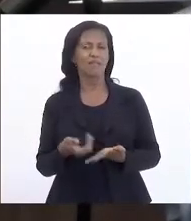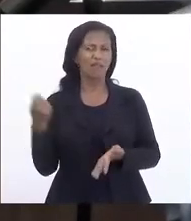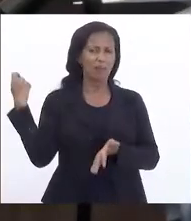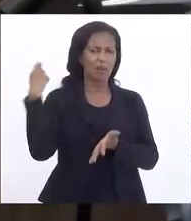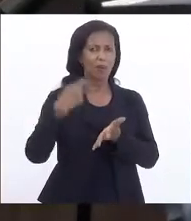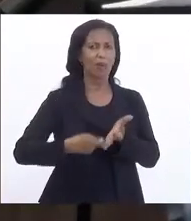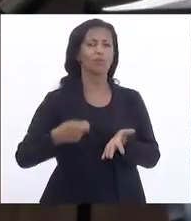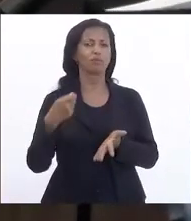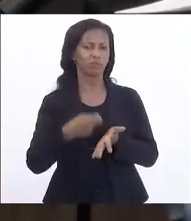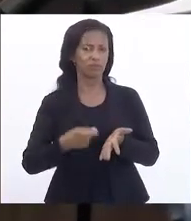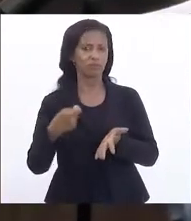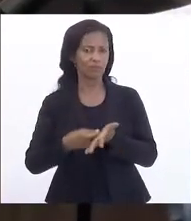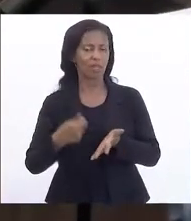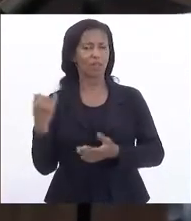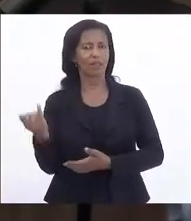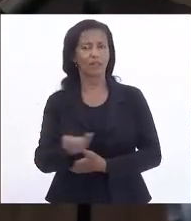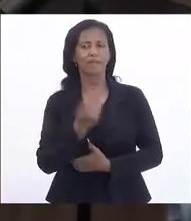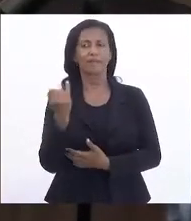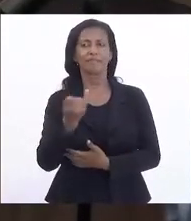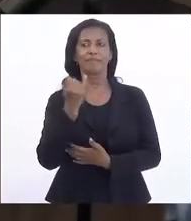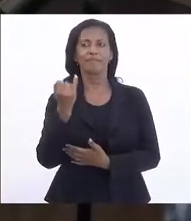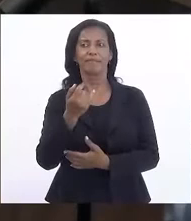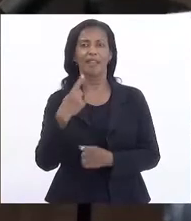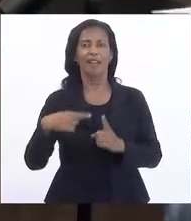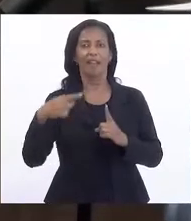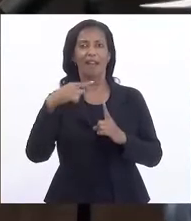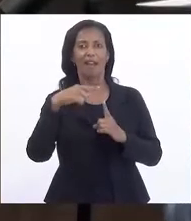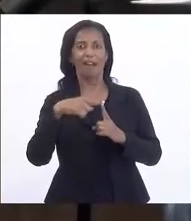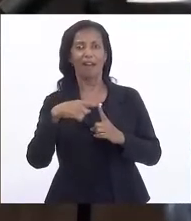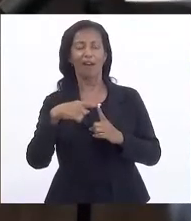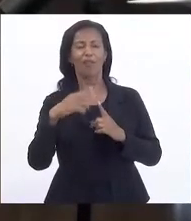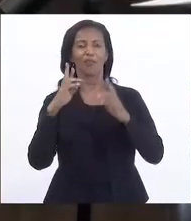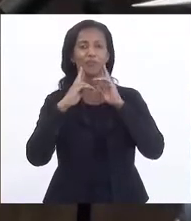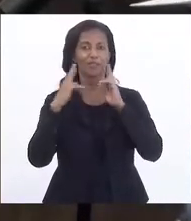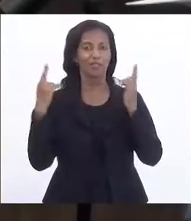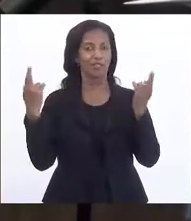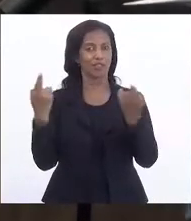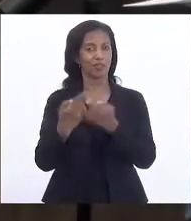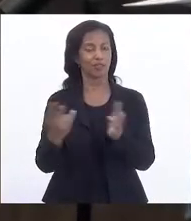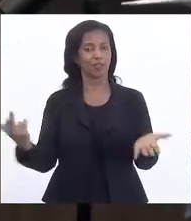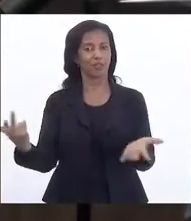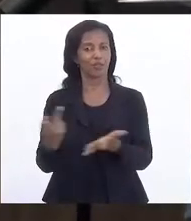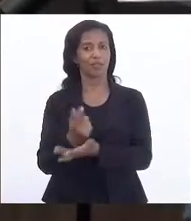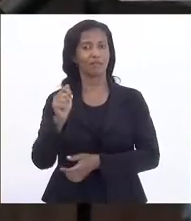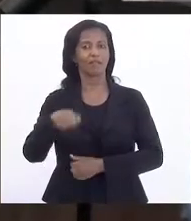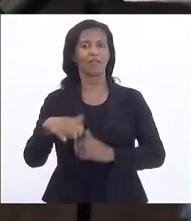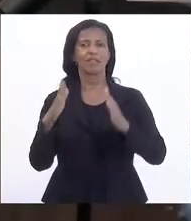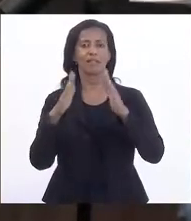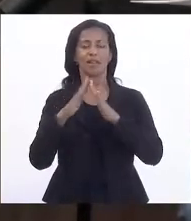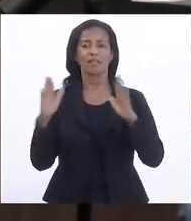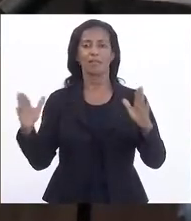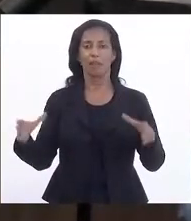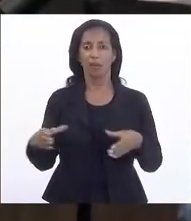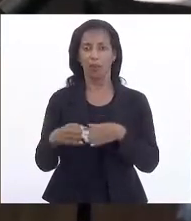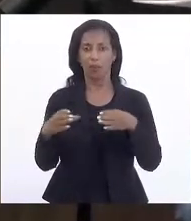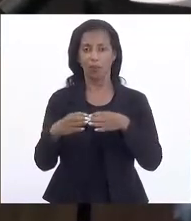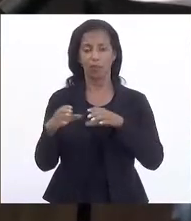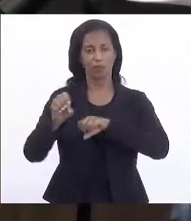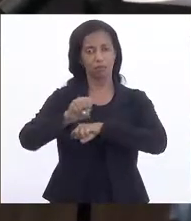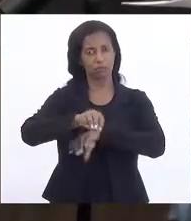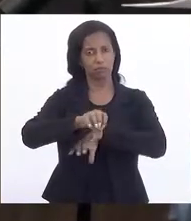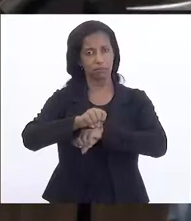luta importante alvo de audiências que estão sendo realizadas nessa casa pela comissão de